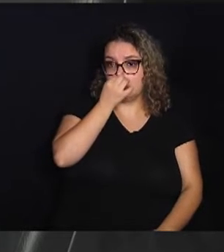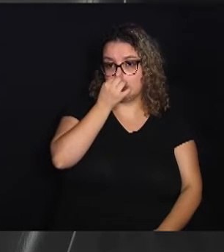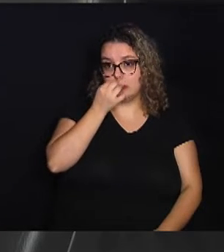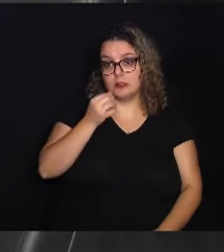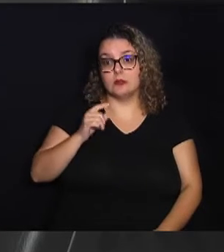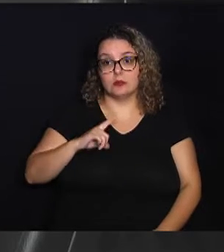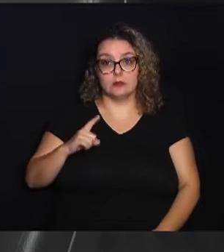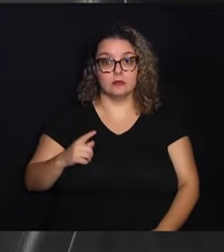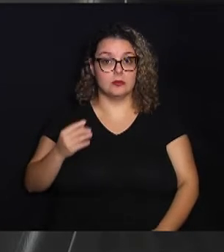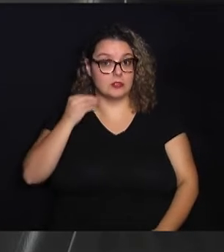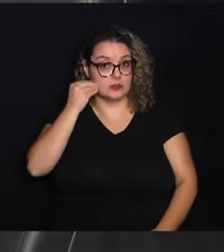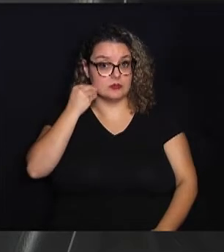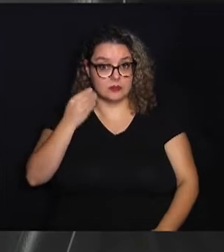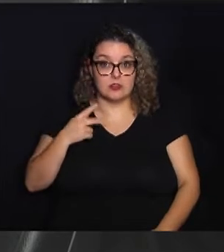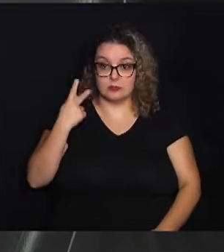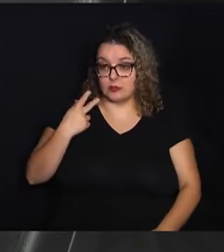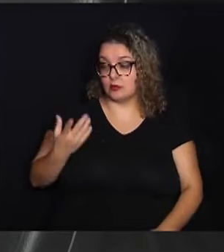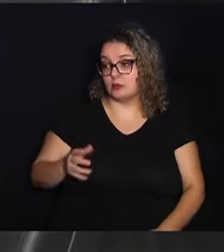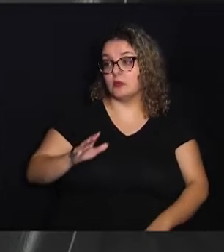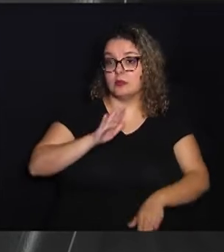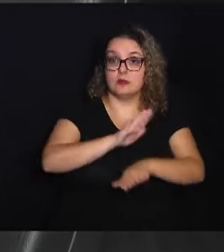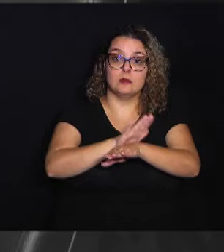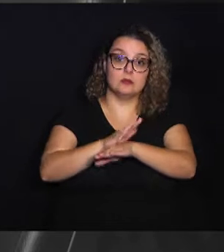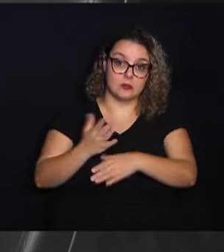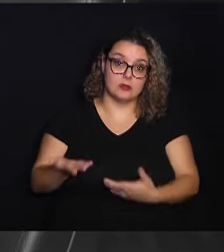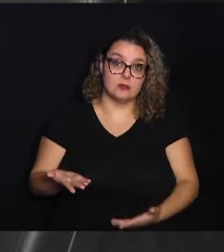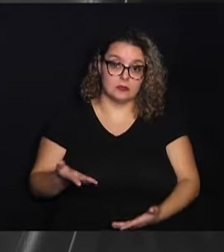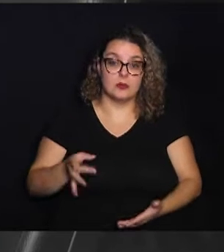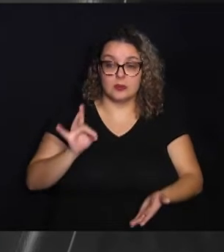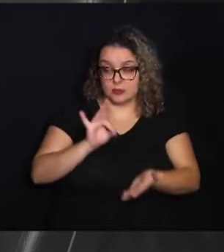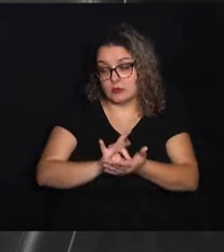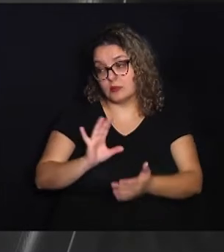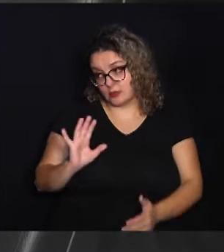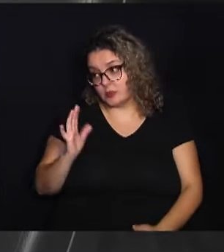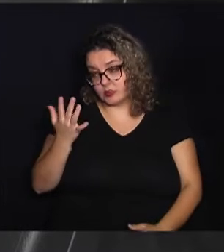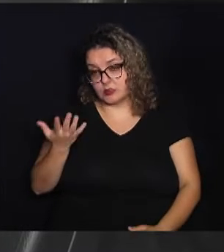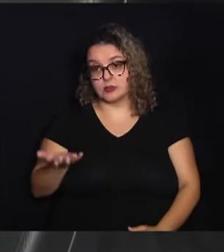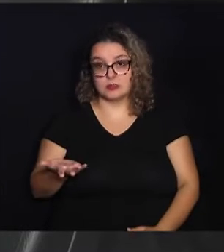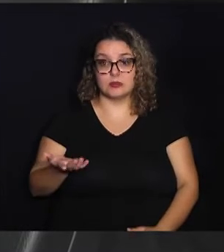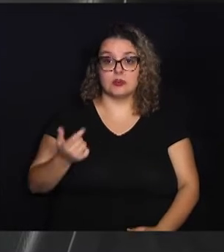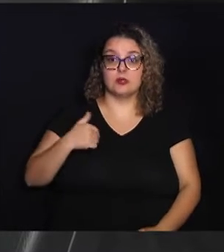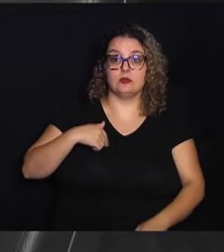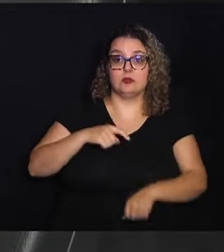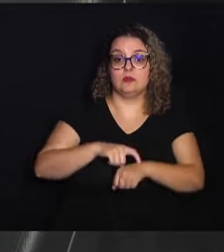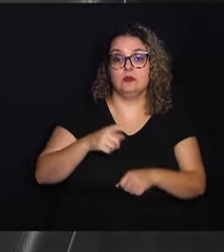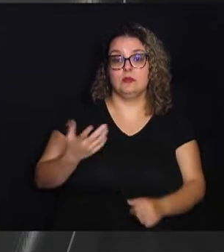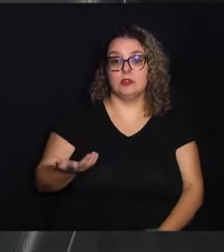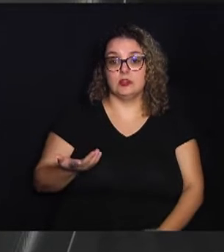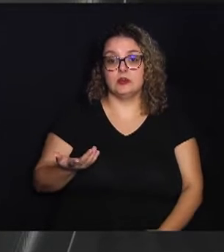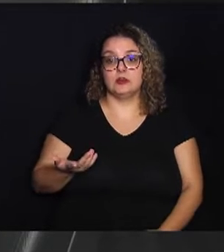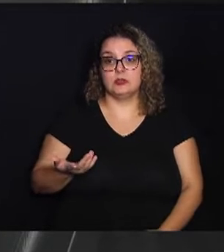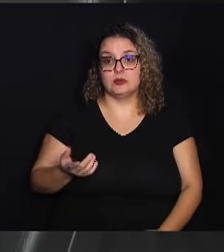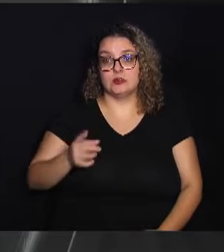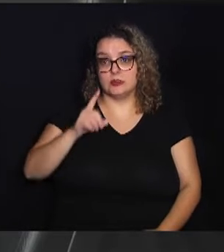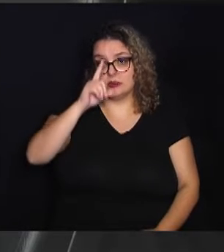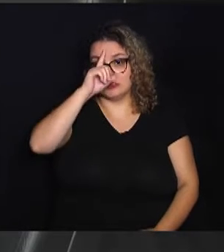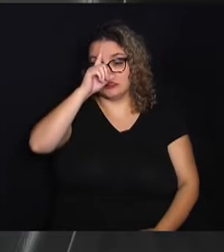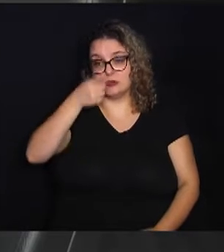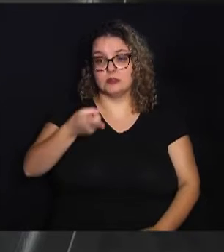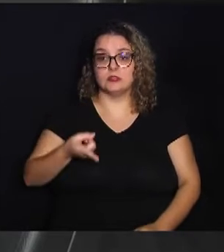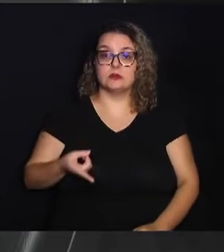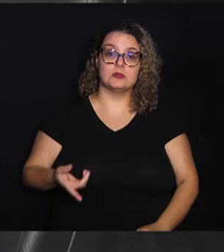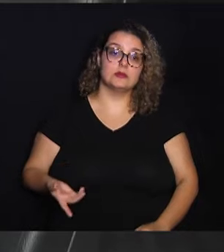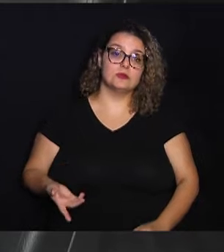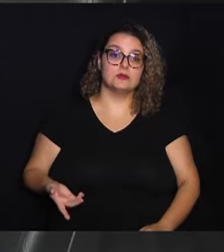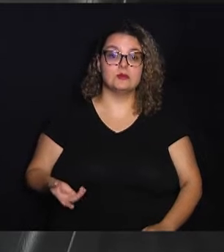capital político, né, o que eu sei, eu vou te ajudar. E realmente foi o que aconteceu. Eu estava naquele momento também decidindo se eu ficaria um